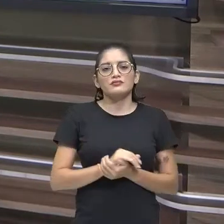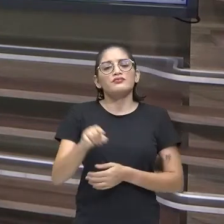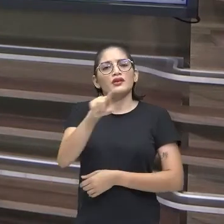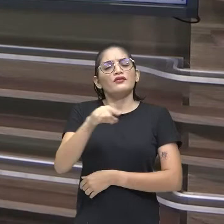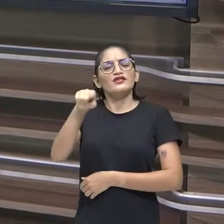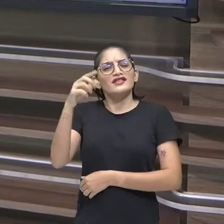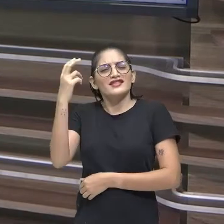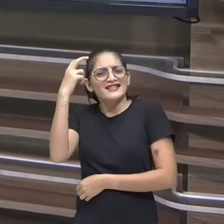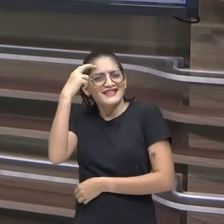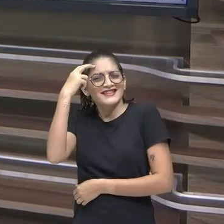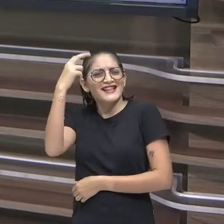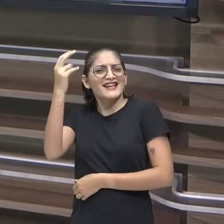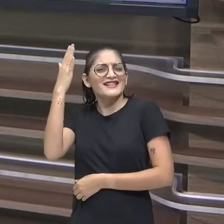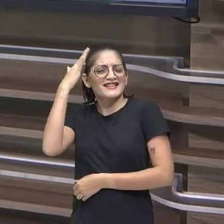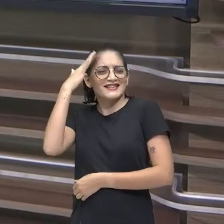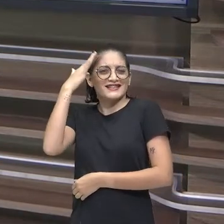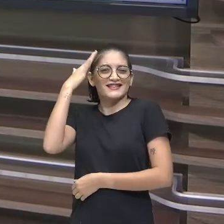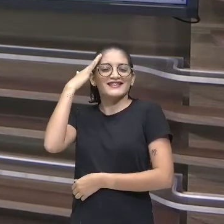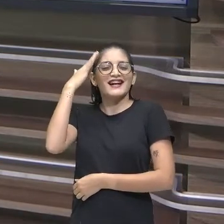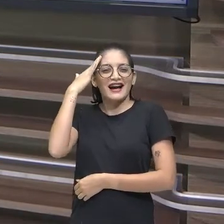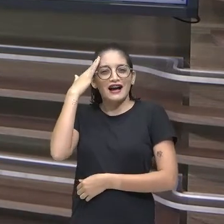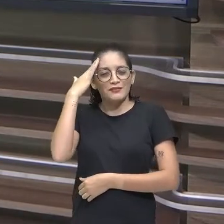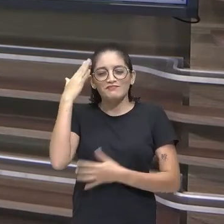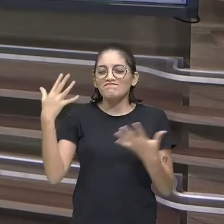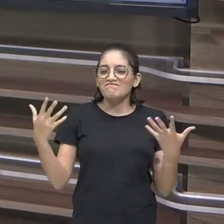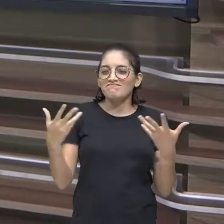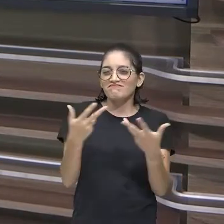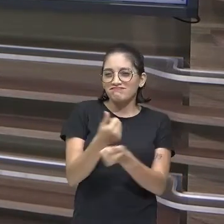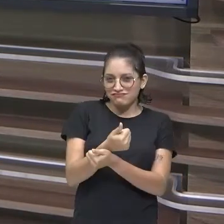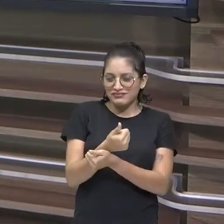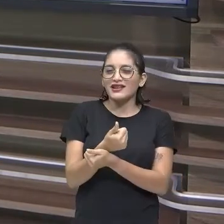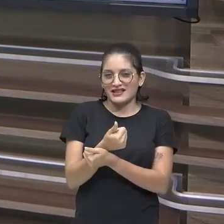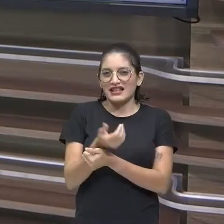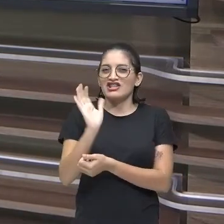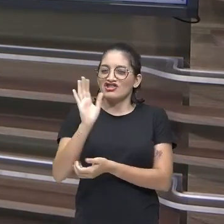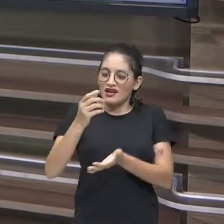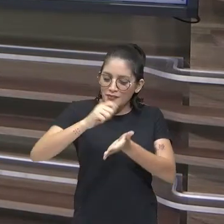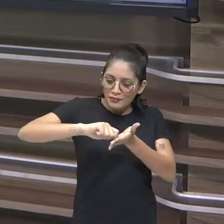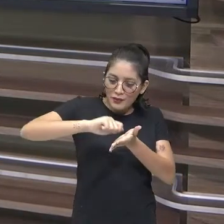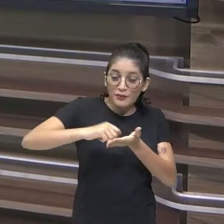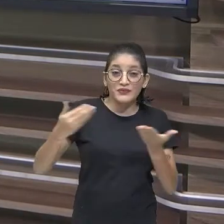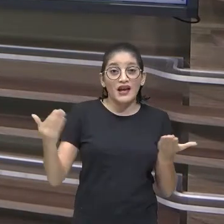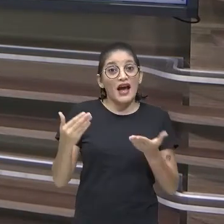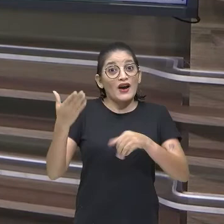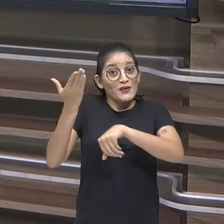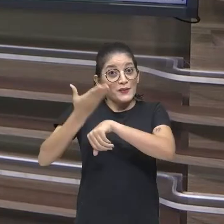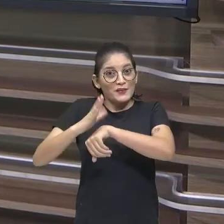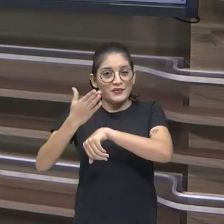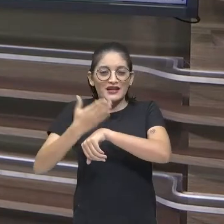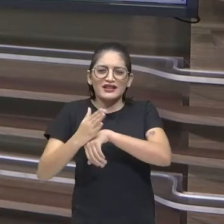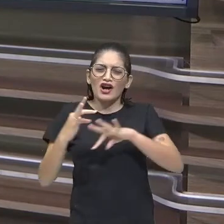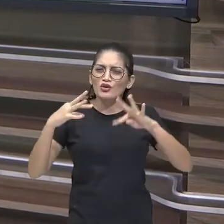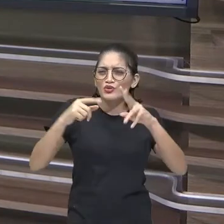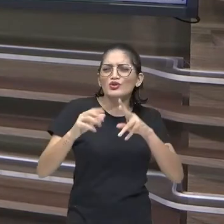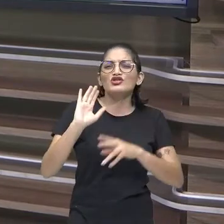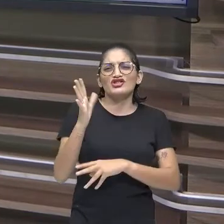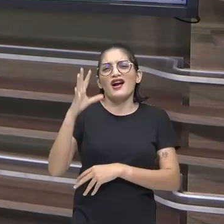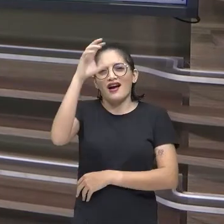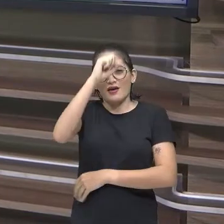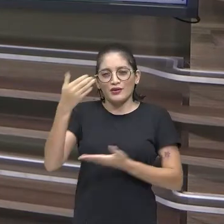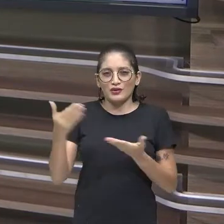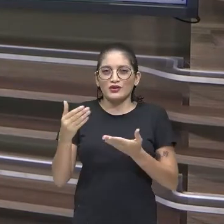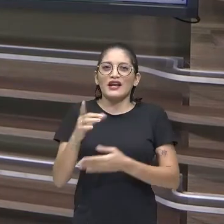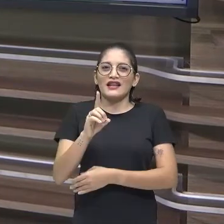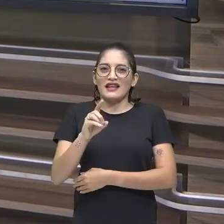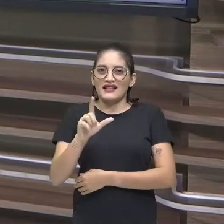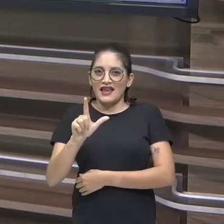são inteligentes, são sagazes, são sábios, tomaram nota e agora a gente vai colocar em prática tudo que aprendeu hoje na